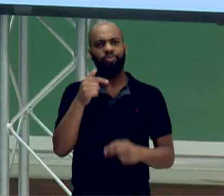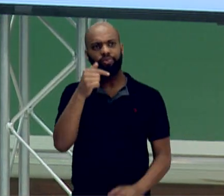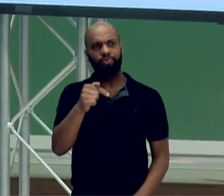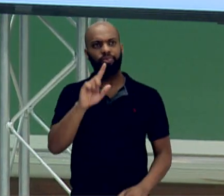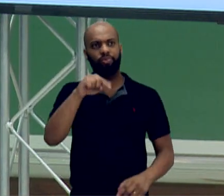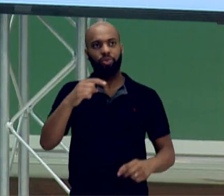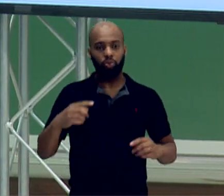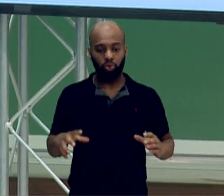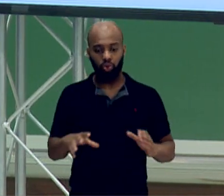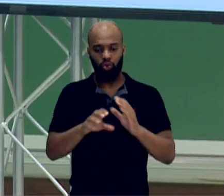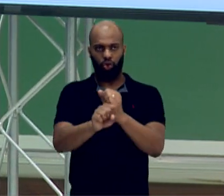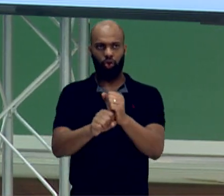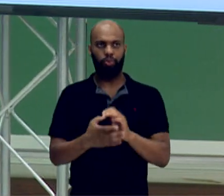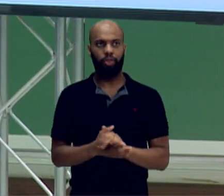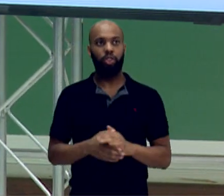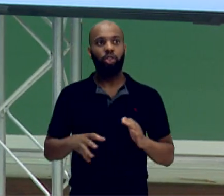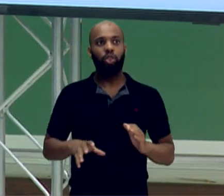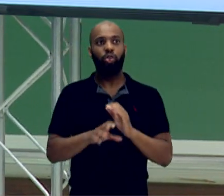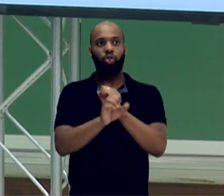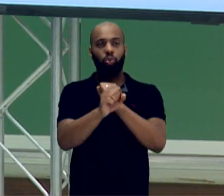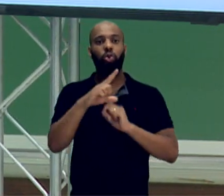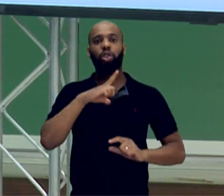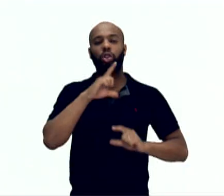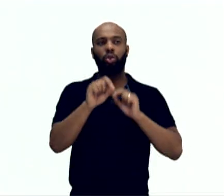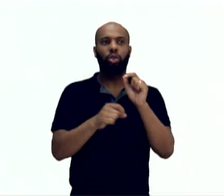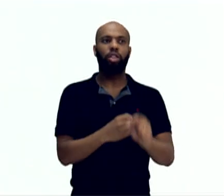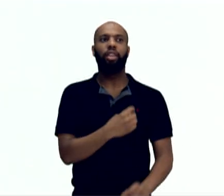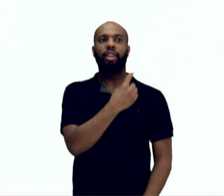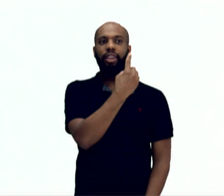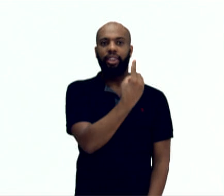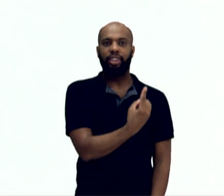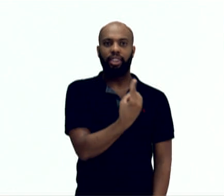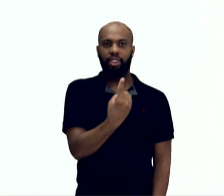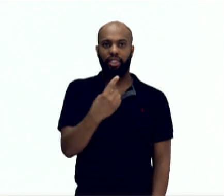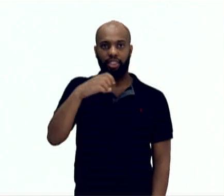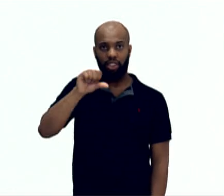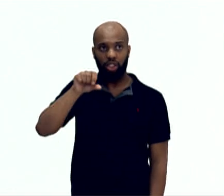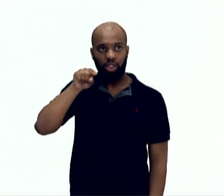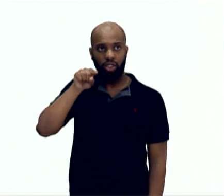vou somar. Somando, eu tenho